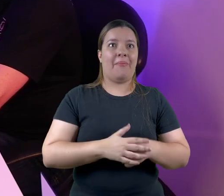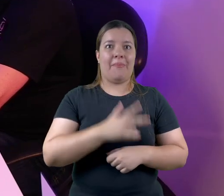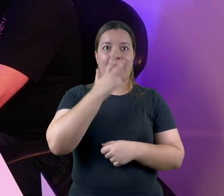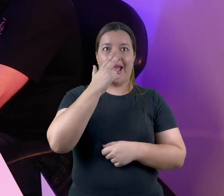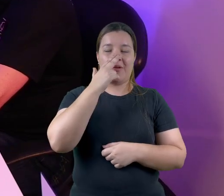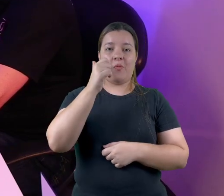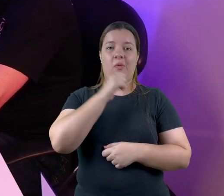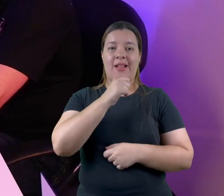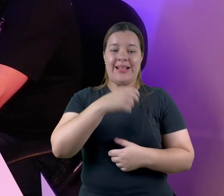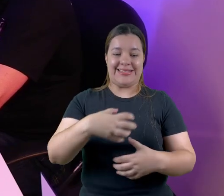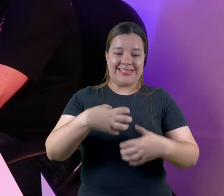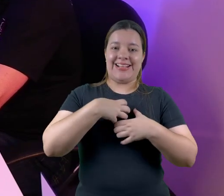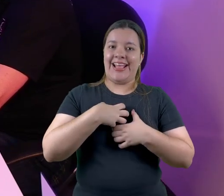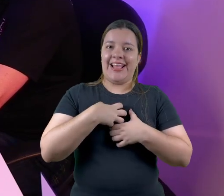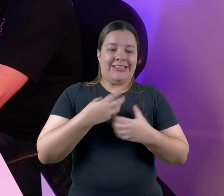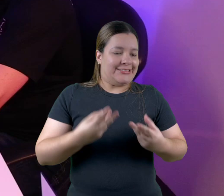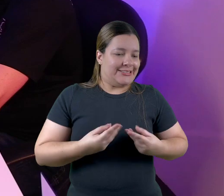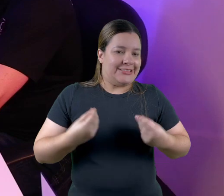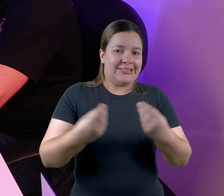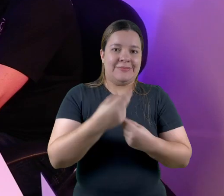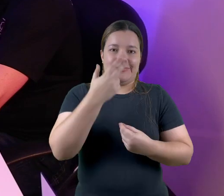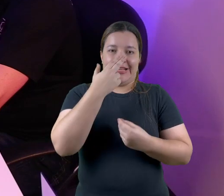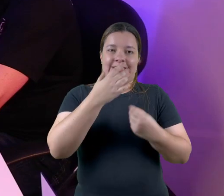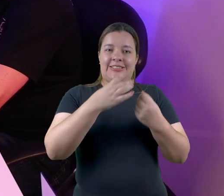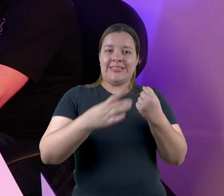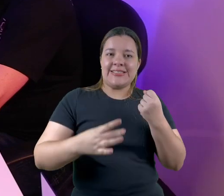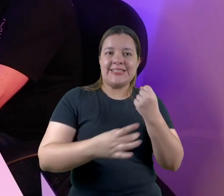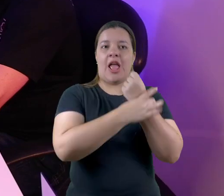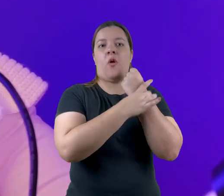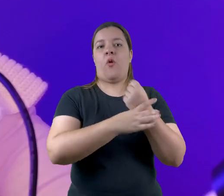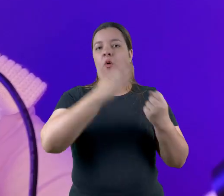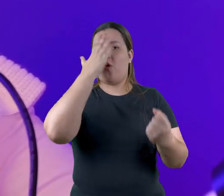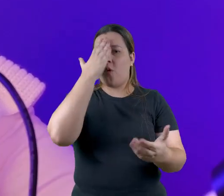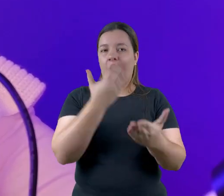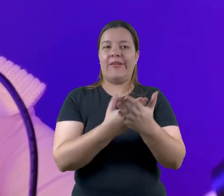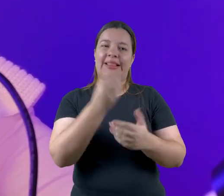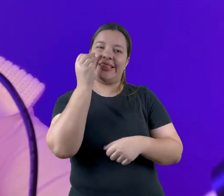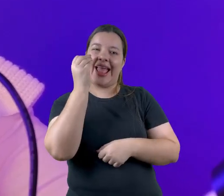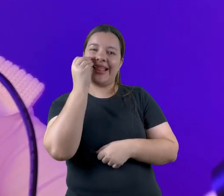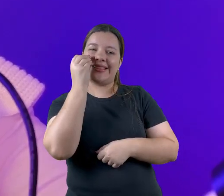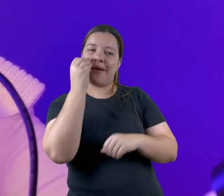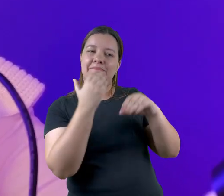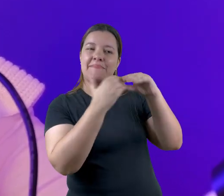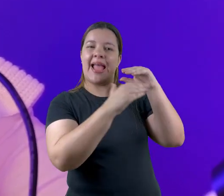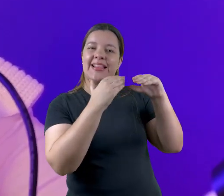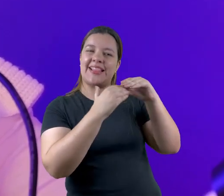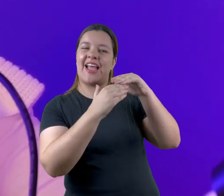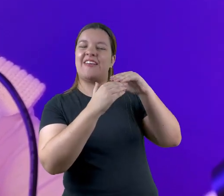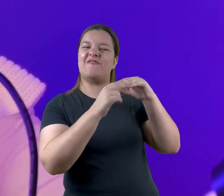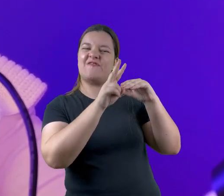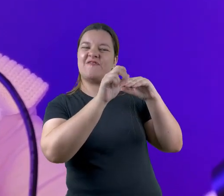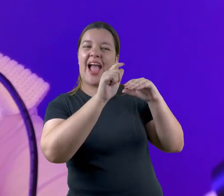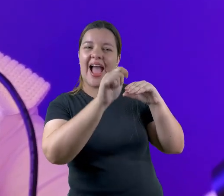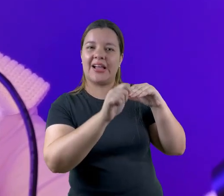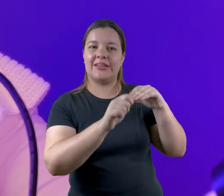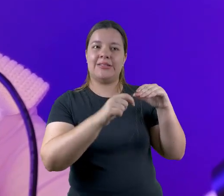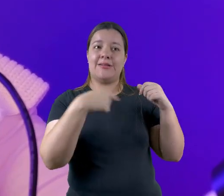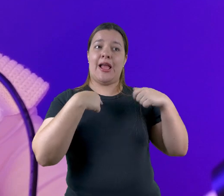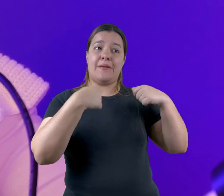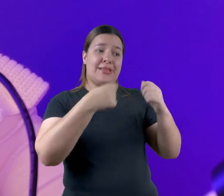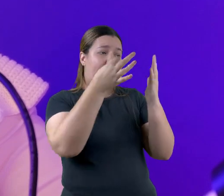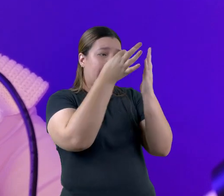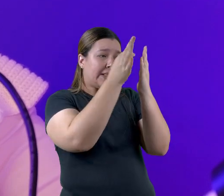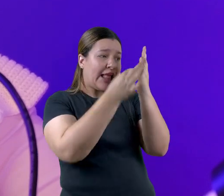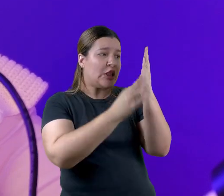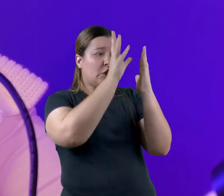gente parece que para se sentir mais segura mais confiante para concorrer aquela vaga nós mulheres precisamos ter